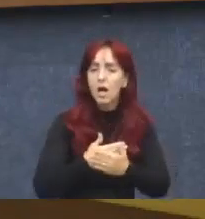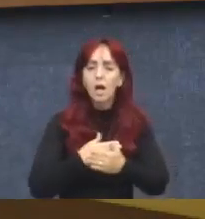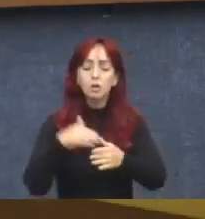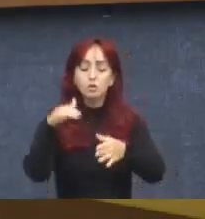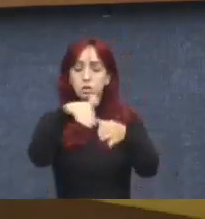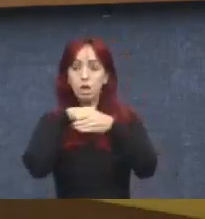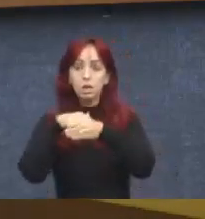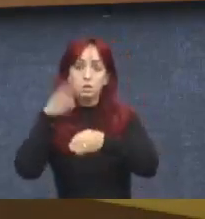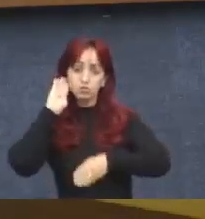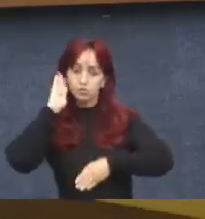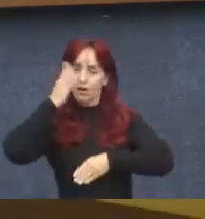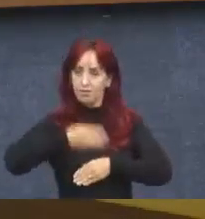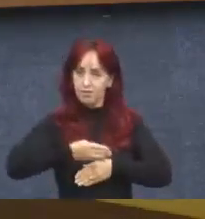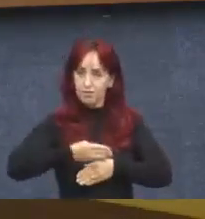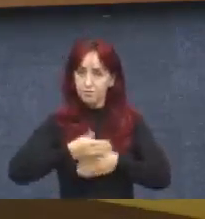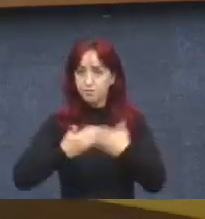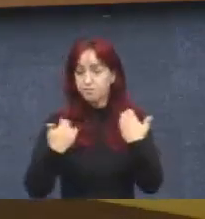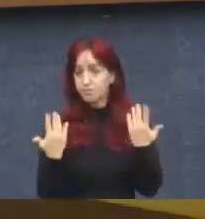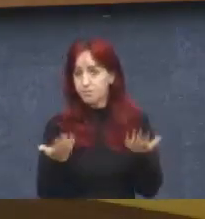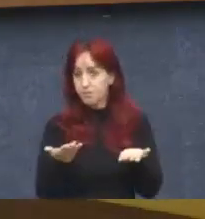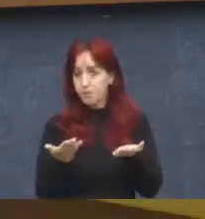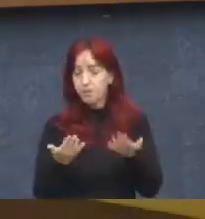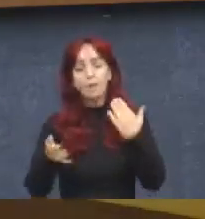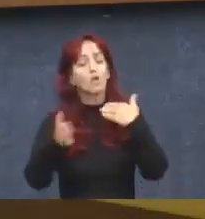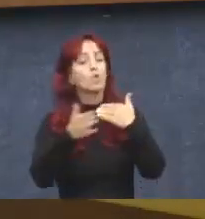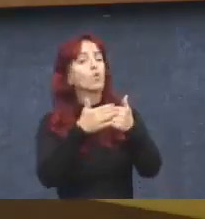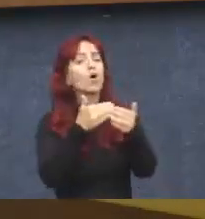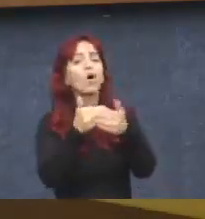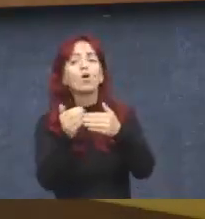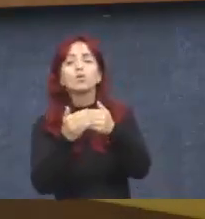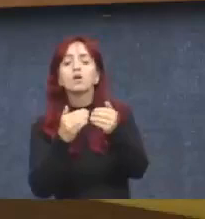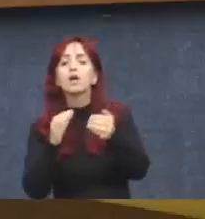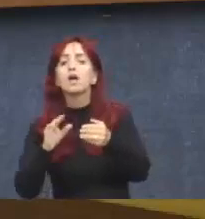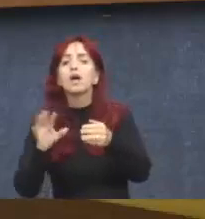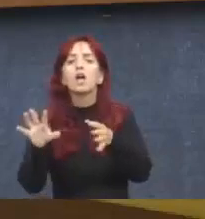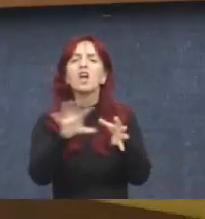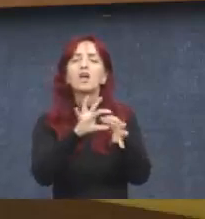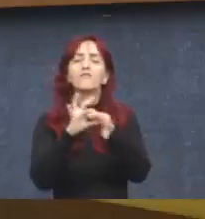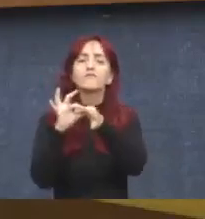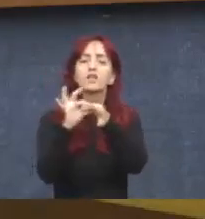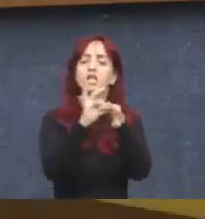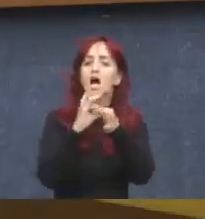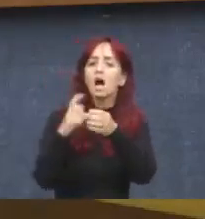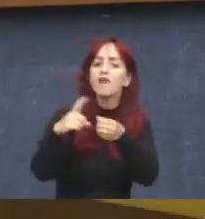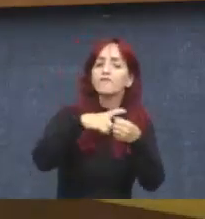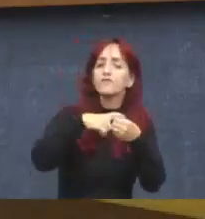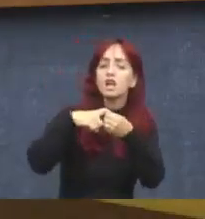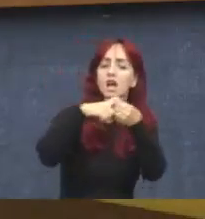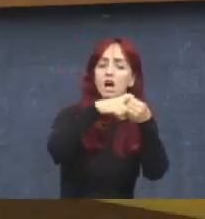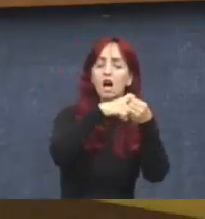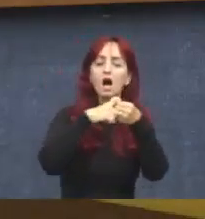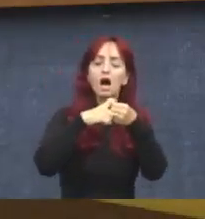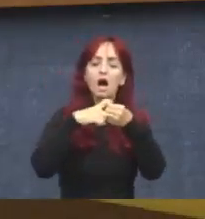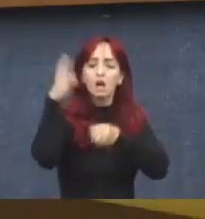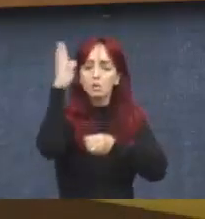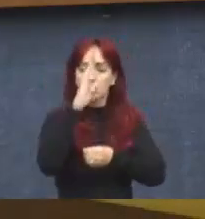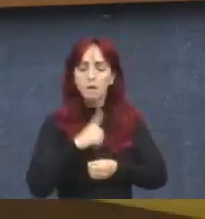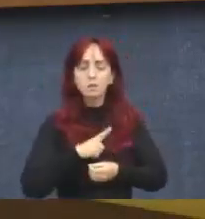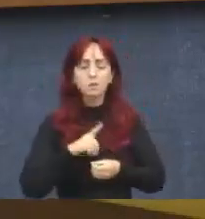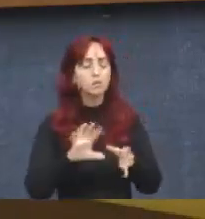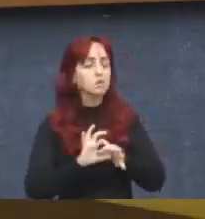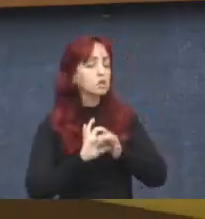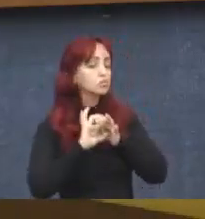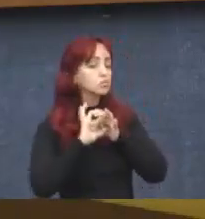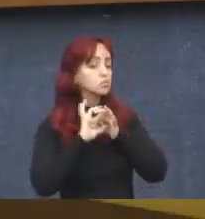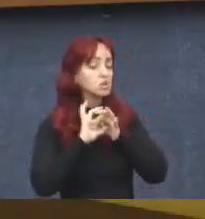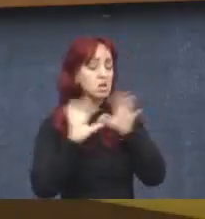na sua direção. Ou seja, qualquer filiado no Brasil inteiro tem o direito a votar.